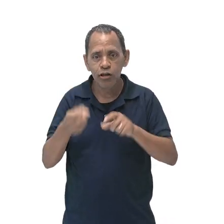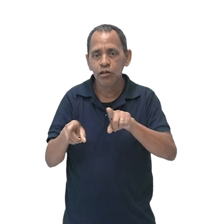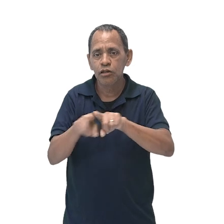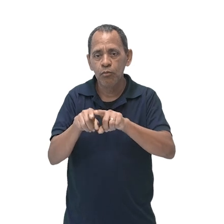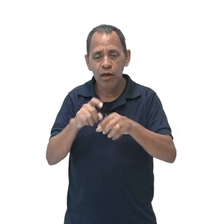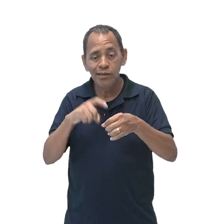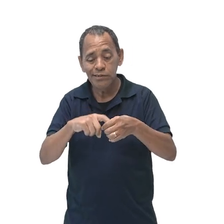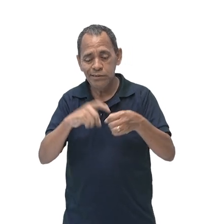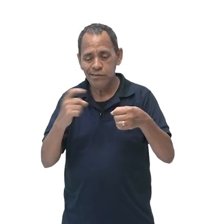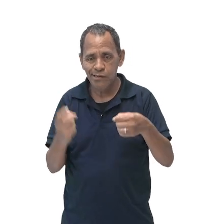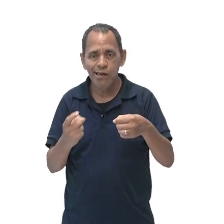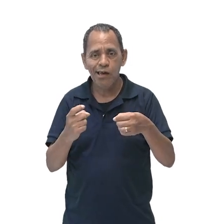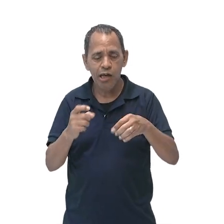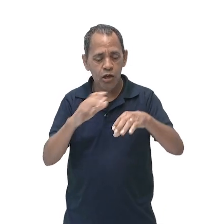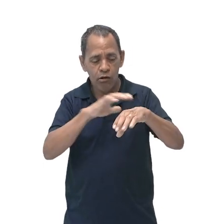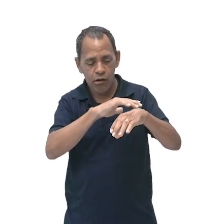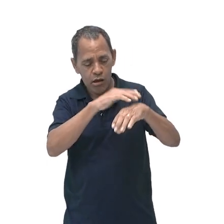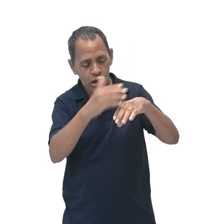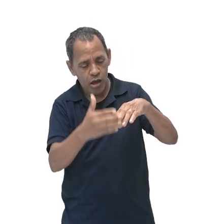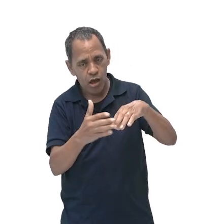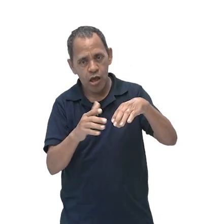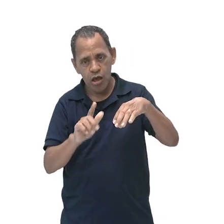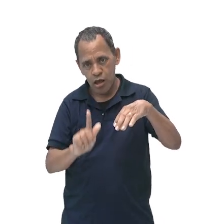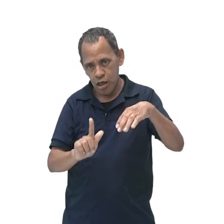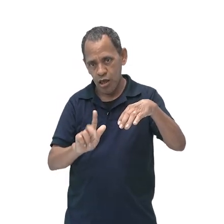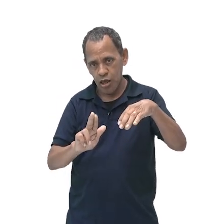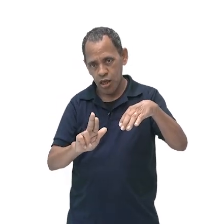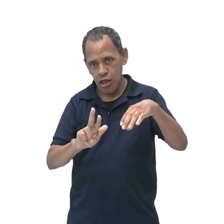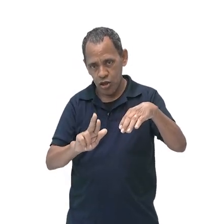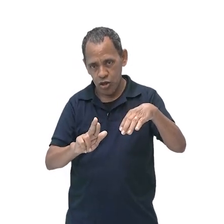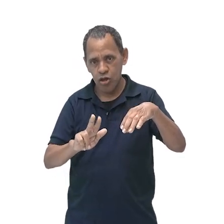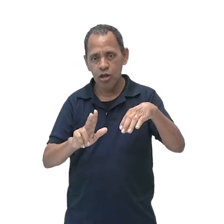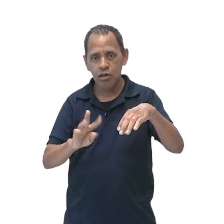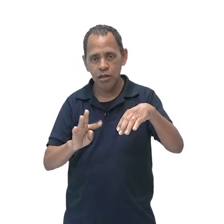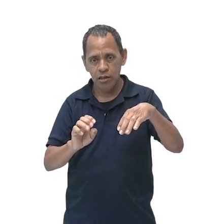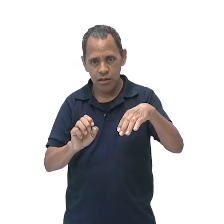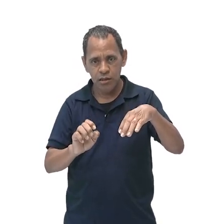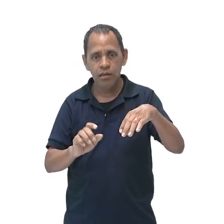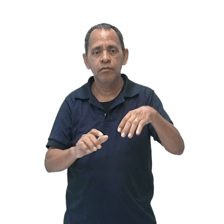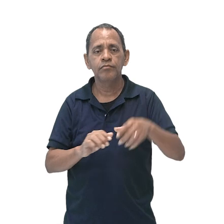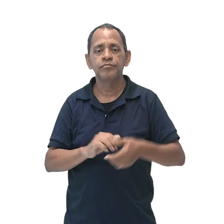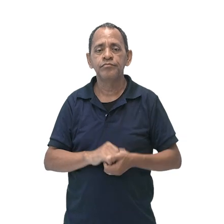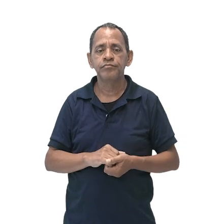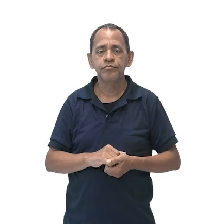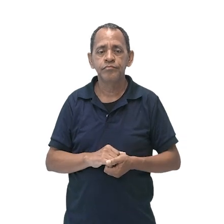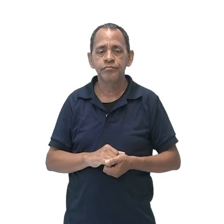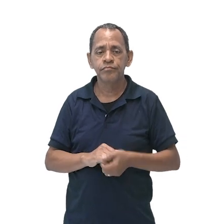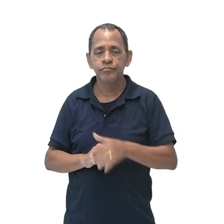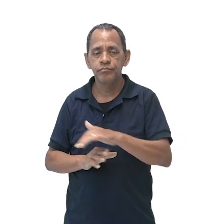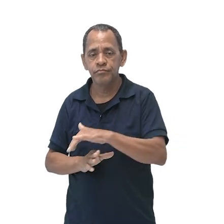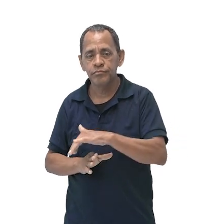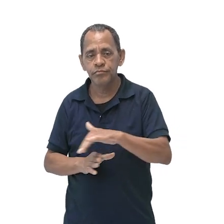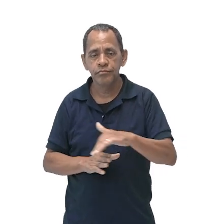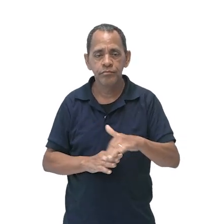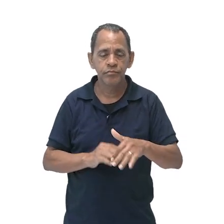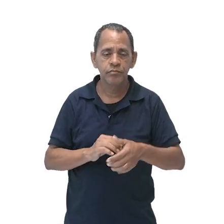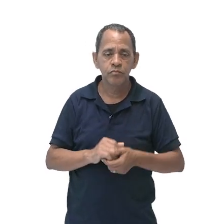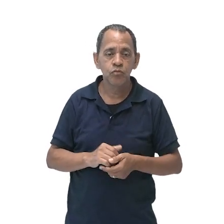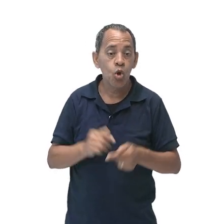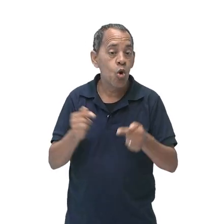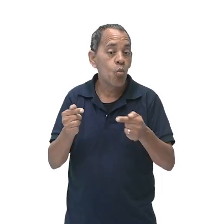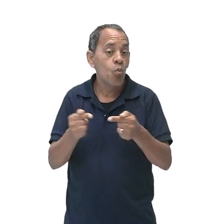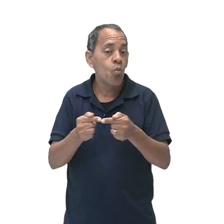da gruta expressa a ideia de lugar, ok? Na sequência, mais exemplos.